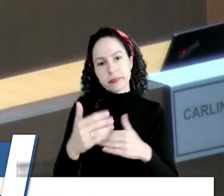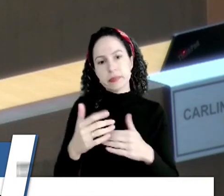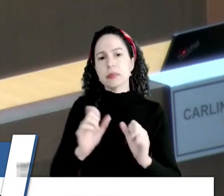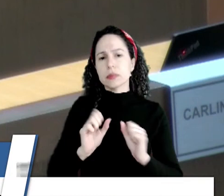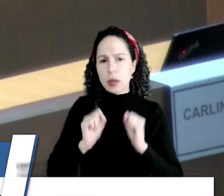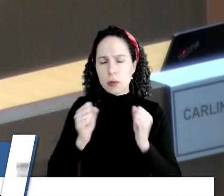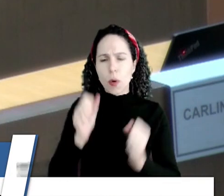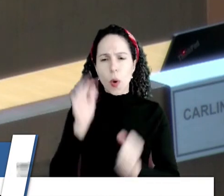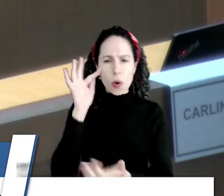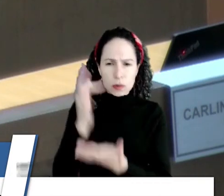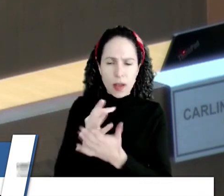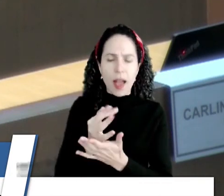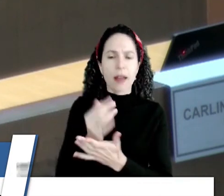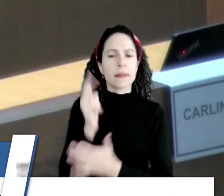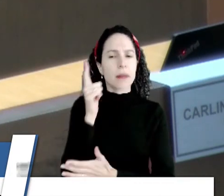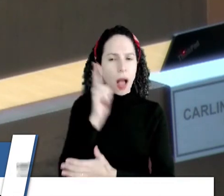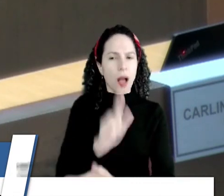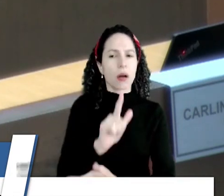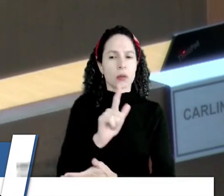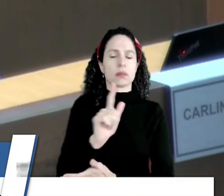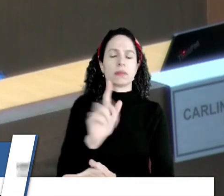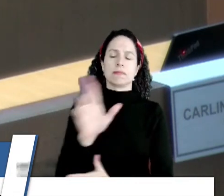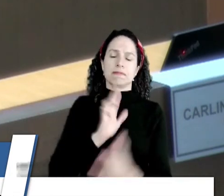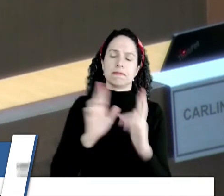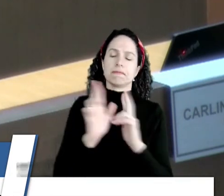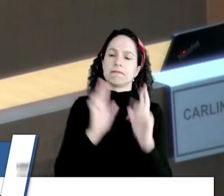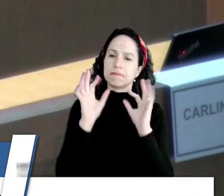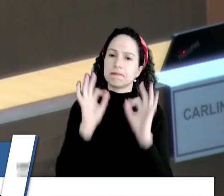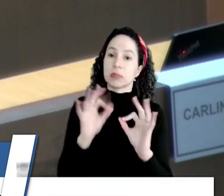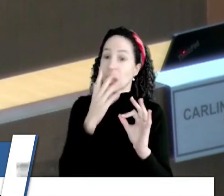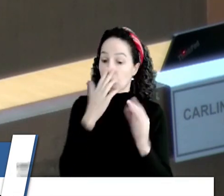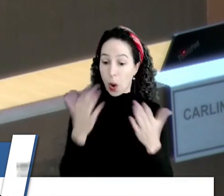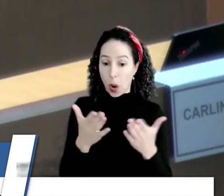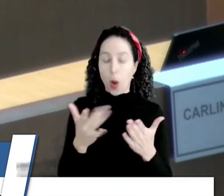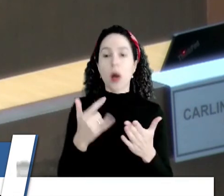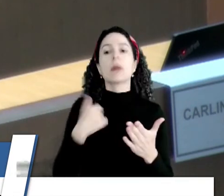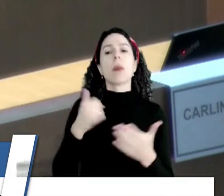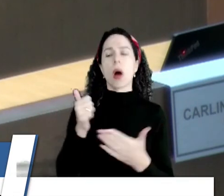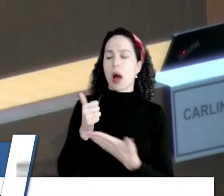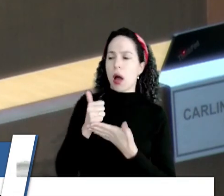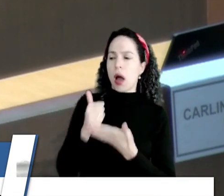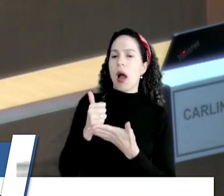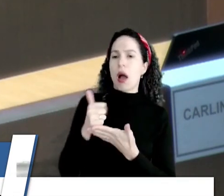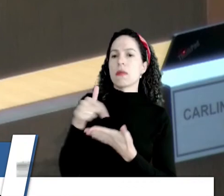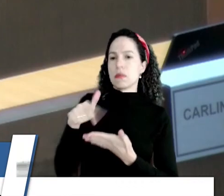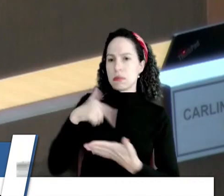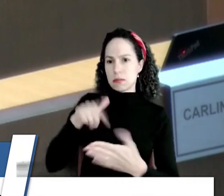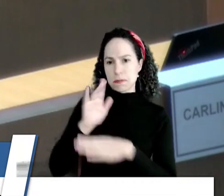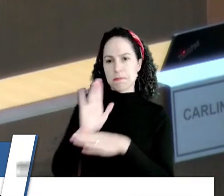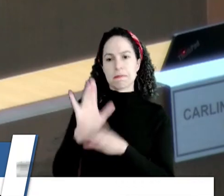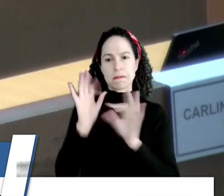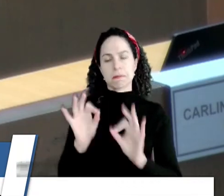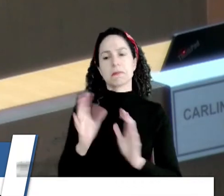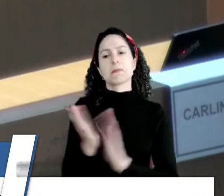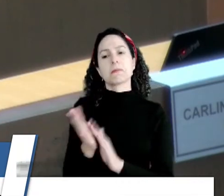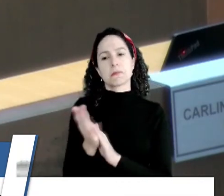vai conseguir muitos resultados que você já conseguiu e pode contar com o apoio dessa Câmara aqui, que vai te apoiar sempre. Parabéns.